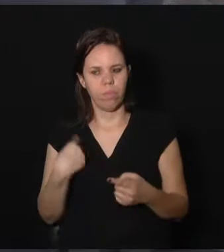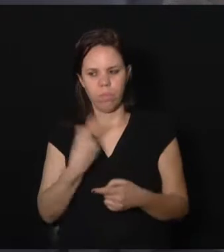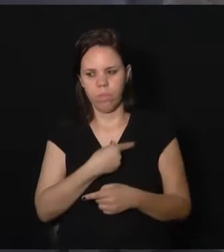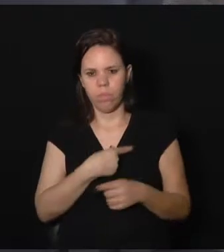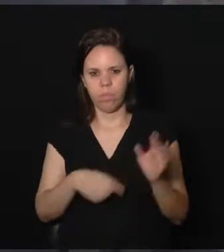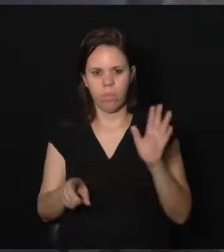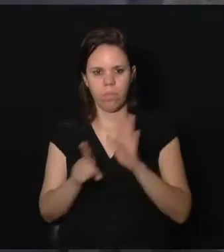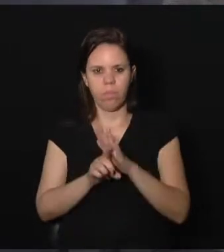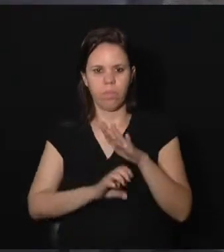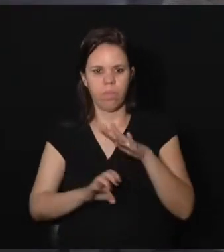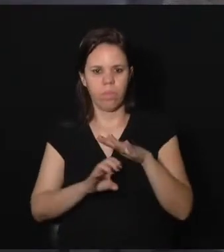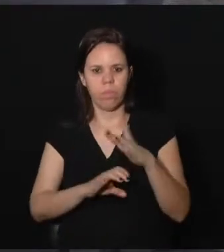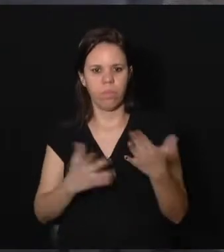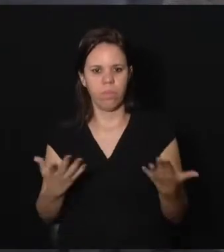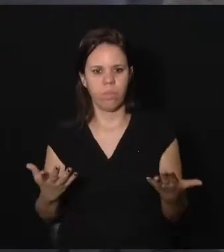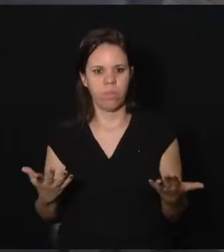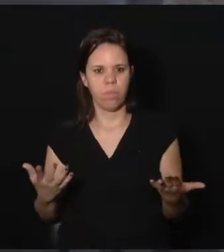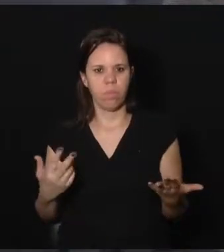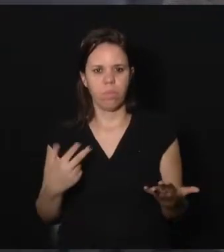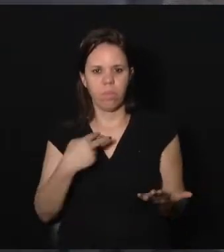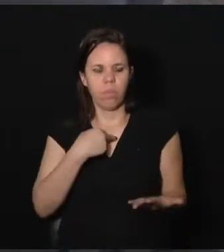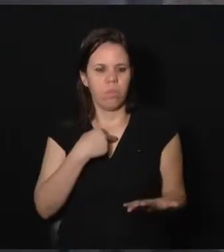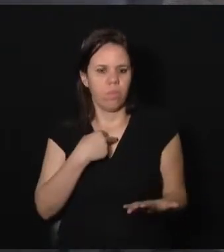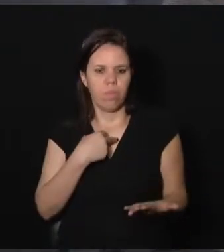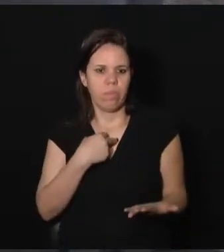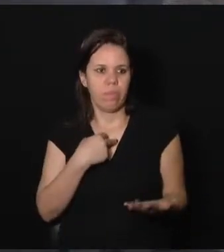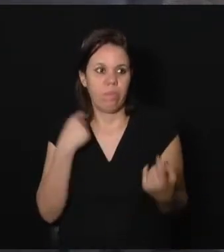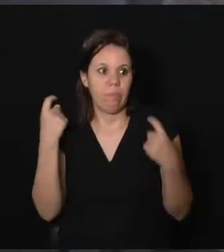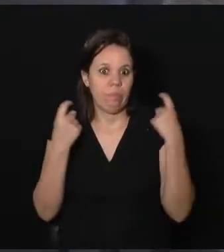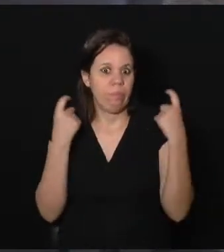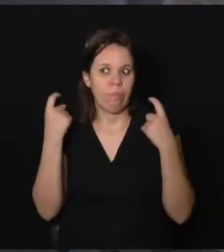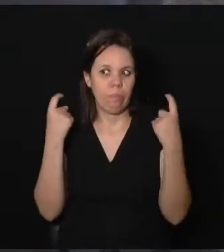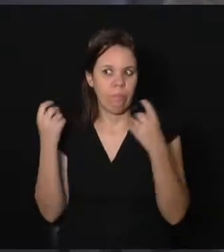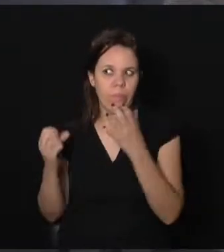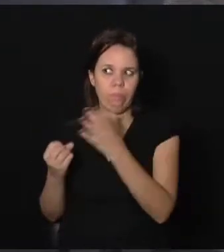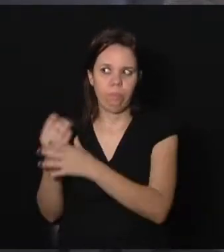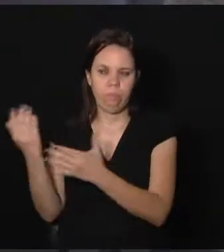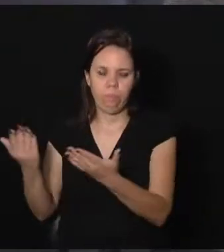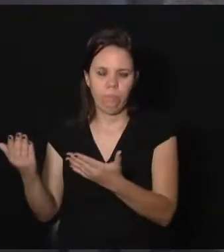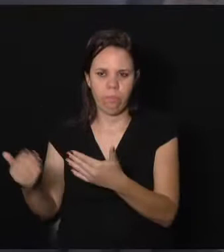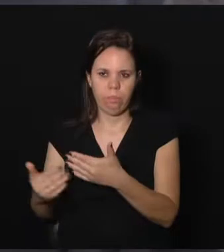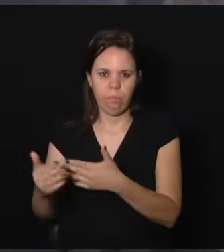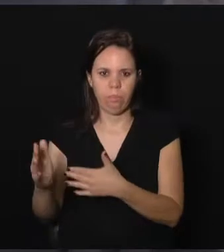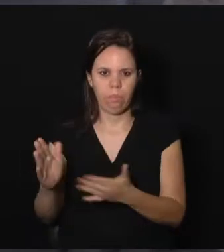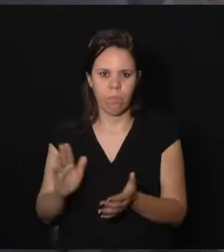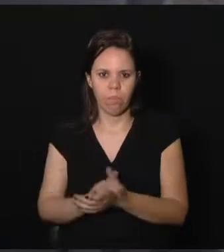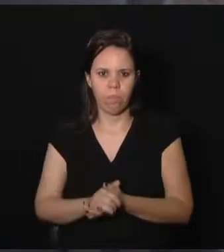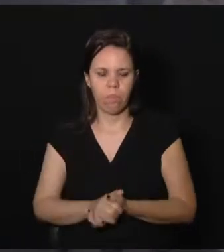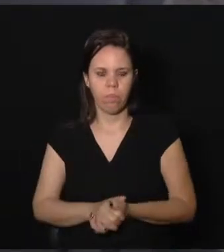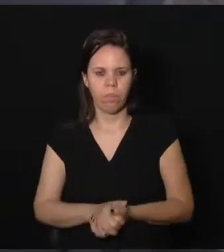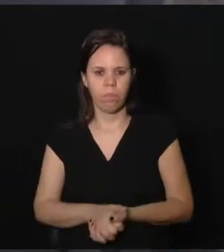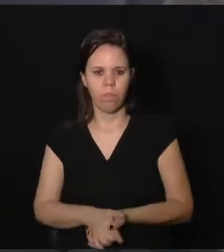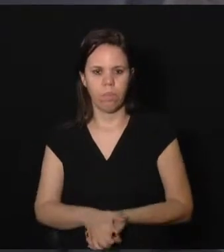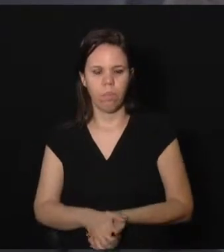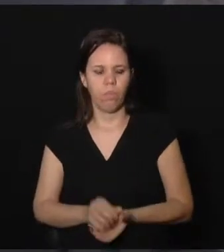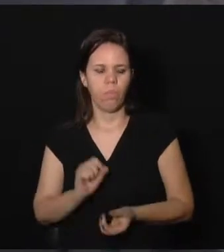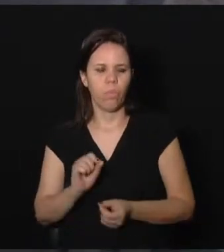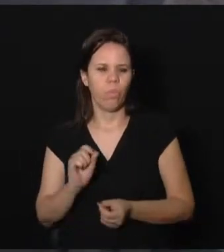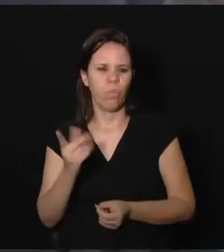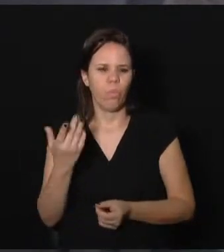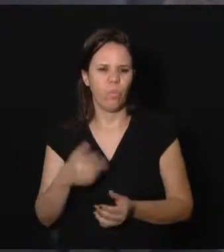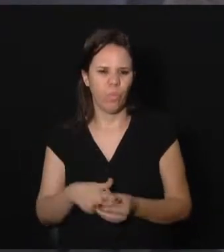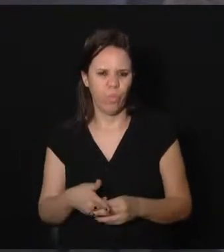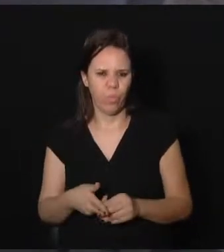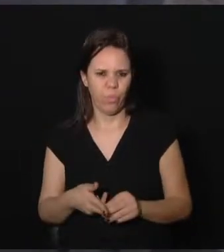empresários, não podemos ficar com medo disso que está acontecendo. Imediatamente ao que aconteceu,